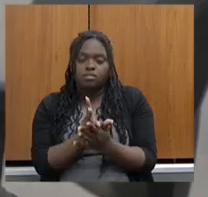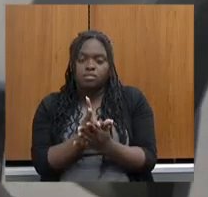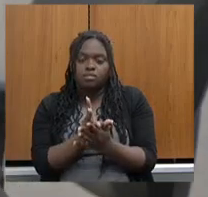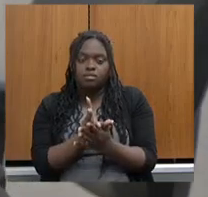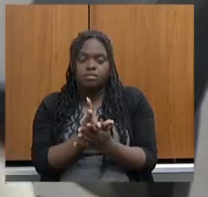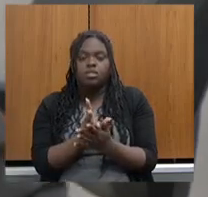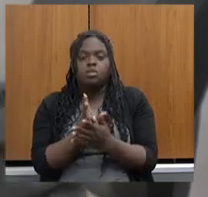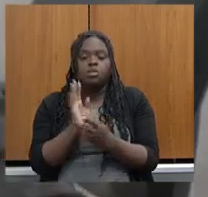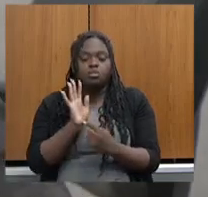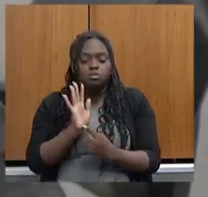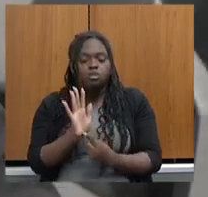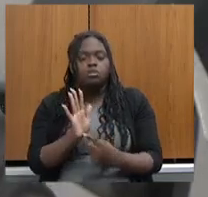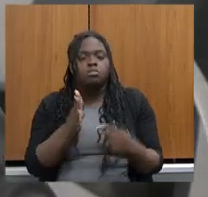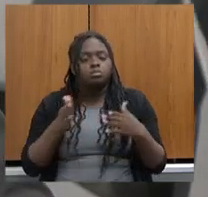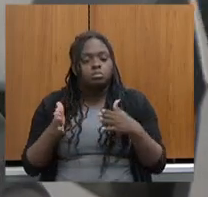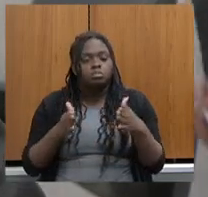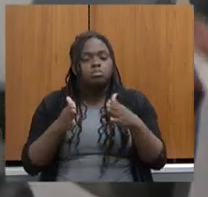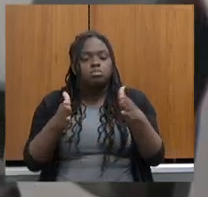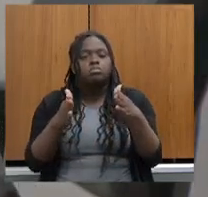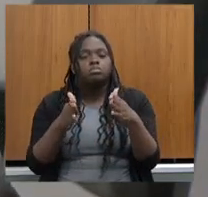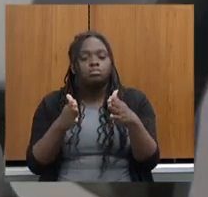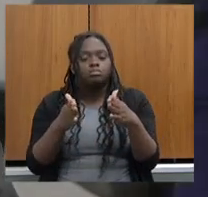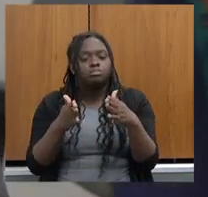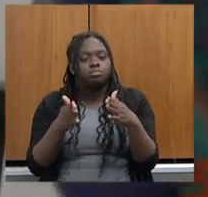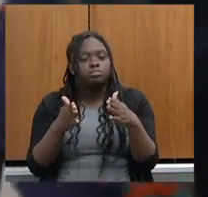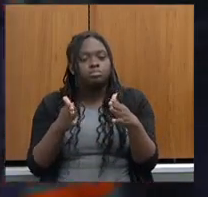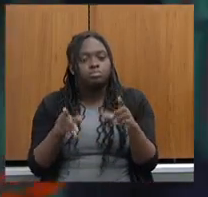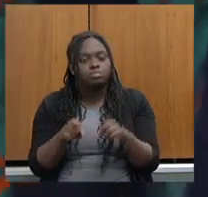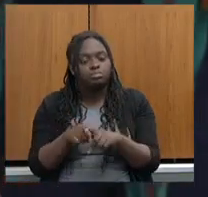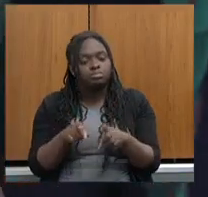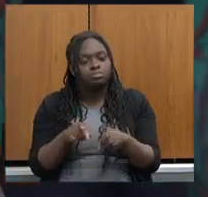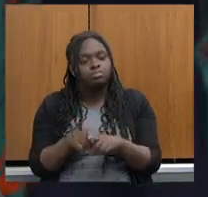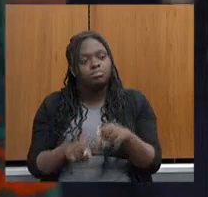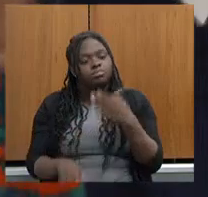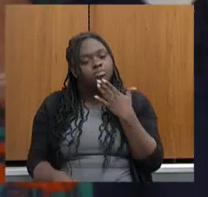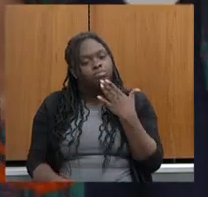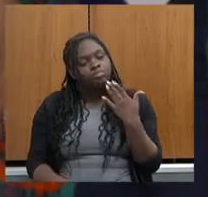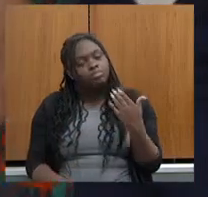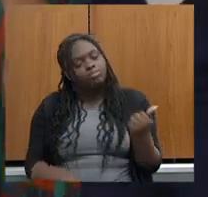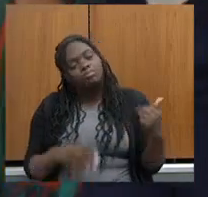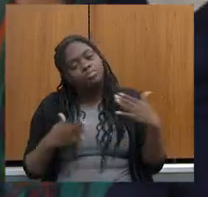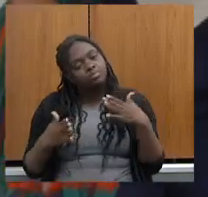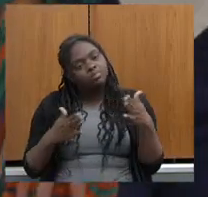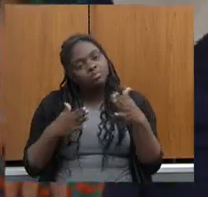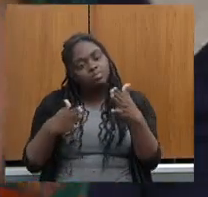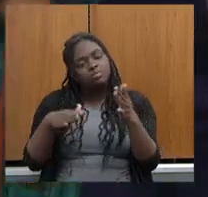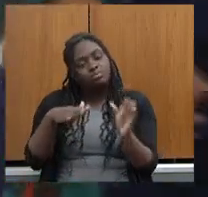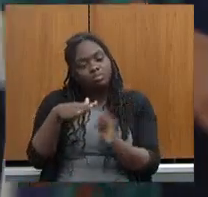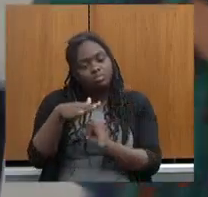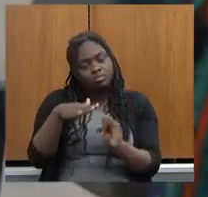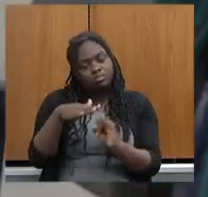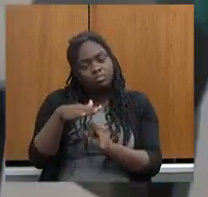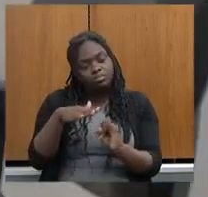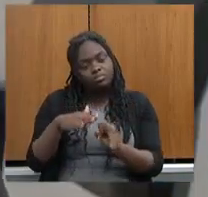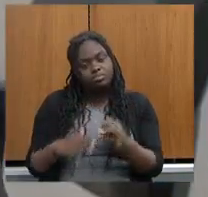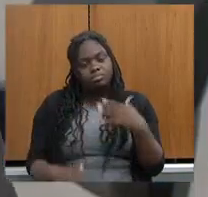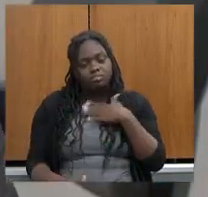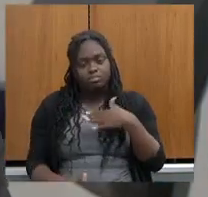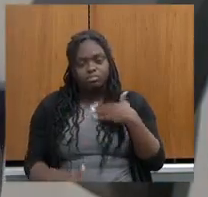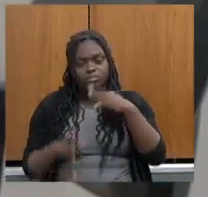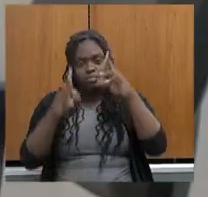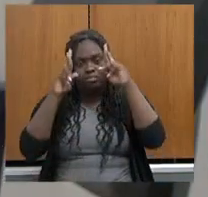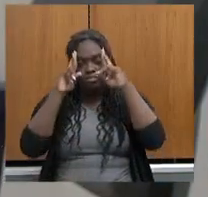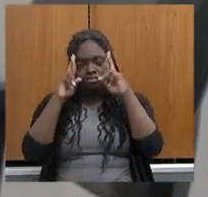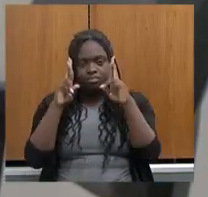guiando e abrilhantando os caminhos dessa instituição tão querida e tão